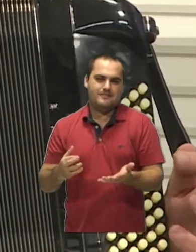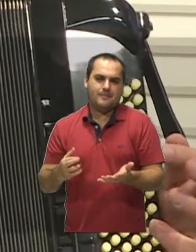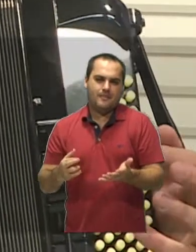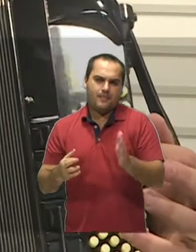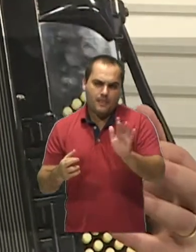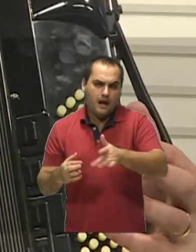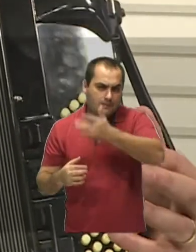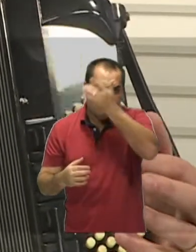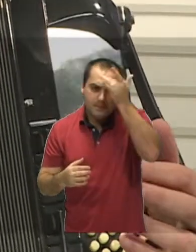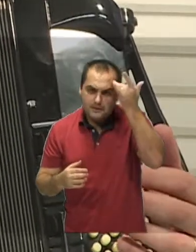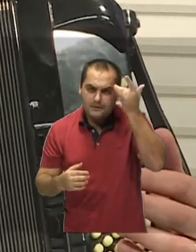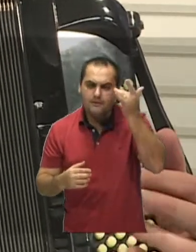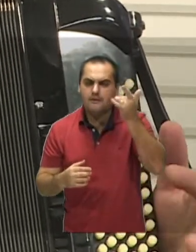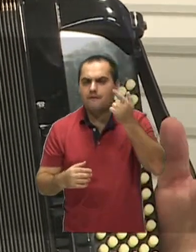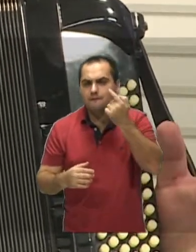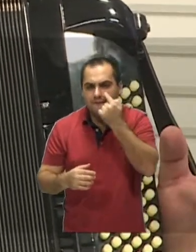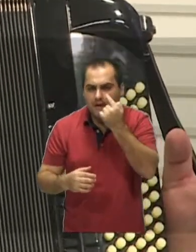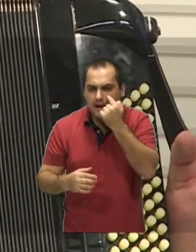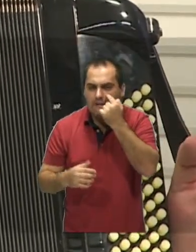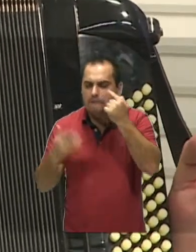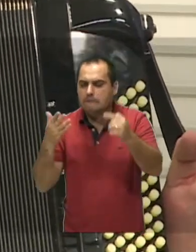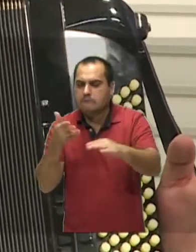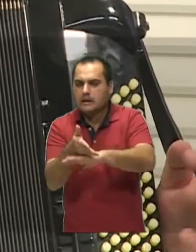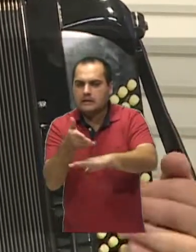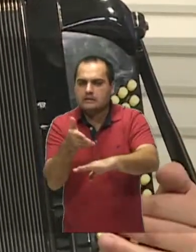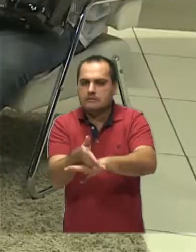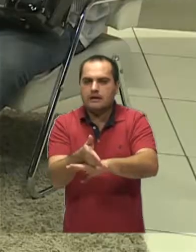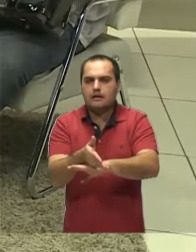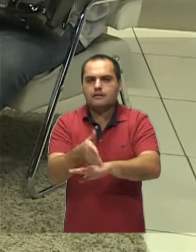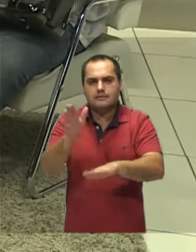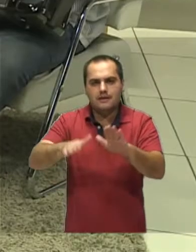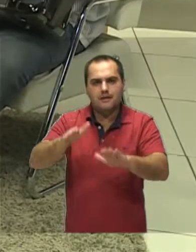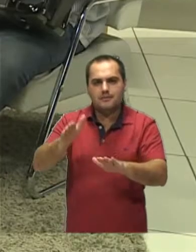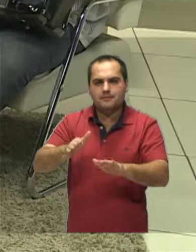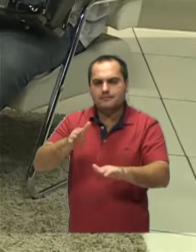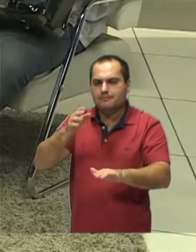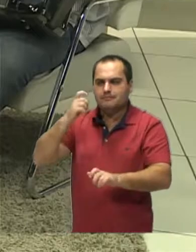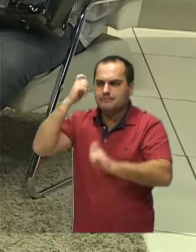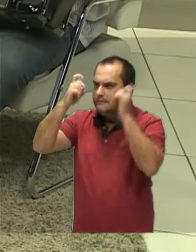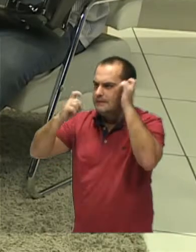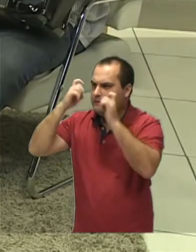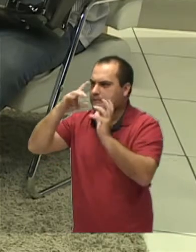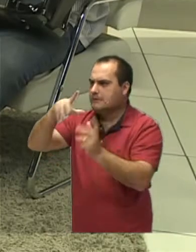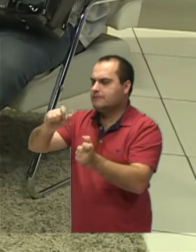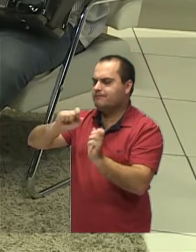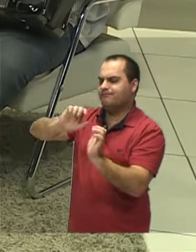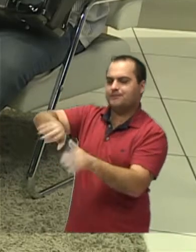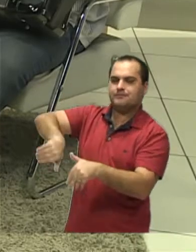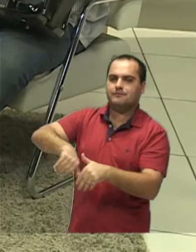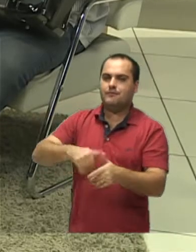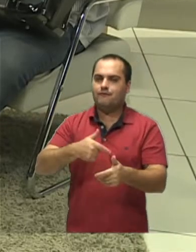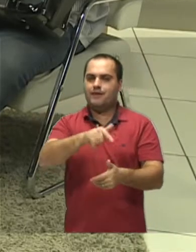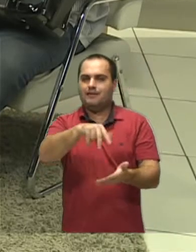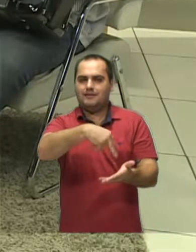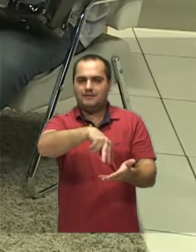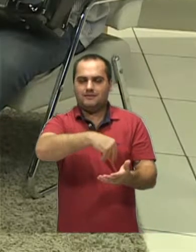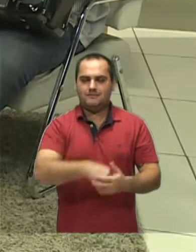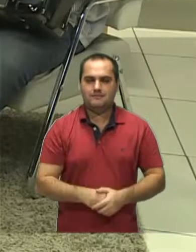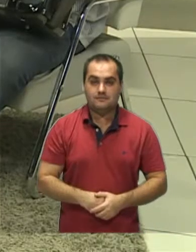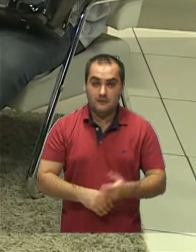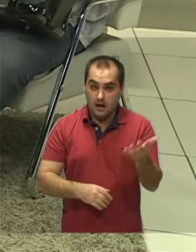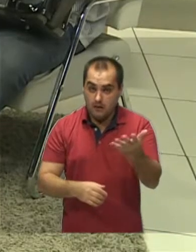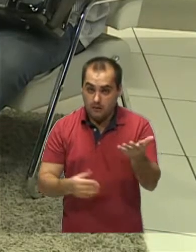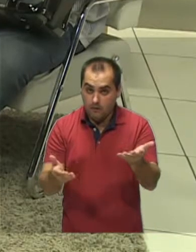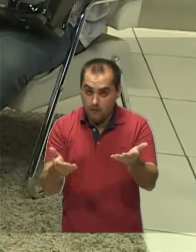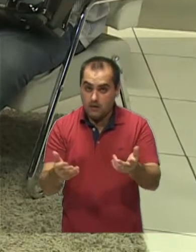para as pessoas poderem também dar uma desligada, né? E o projeto do trio, agora a gente